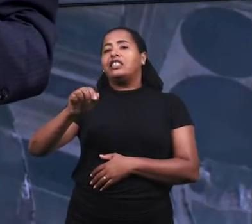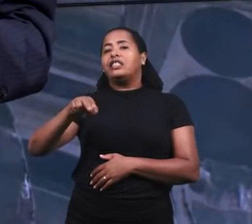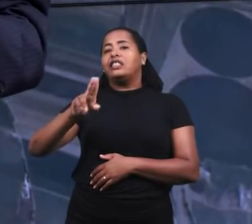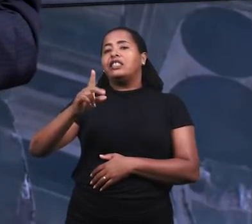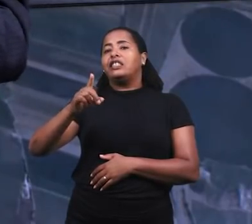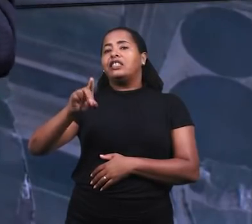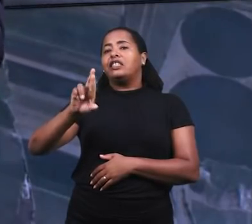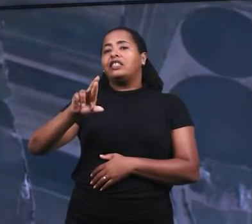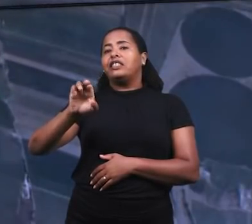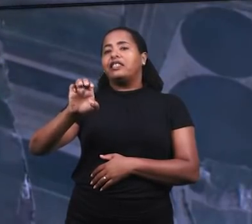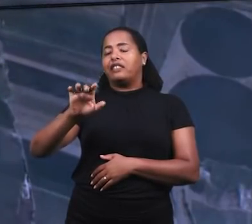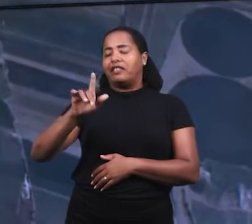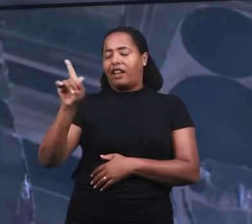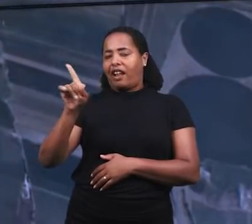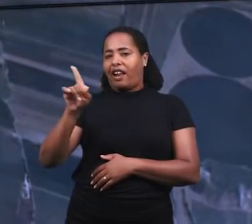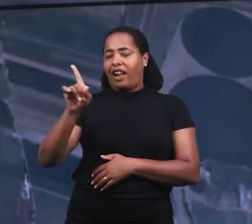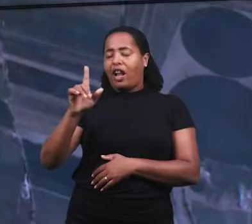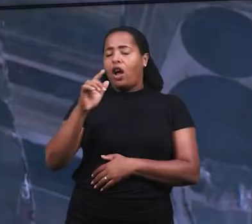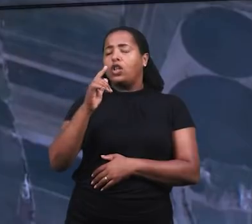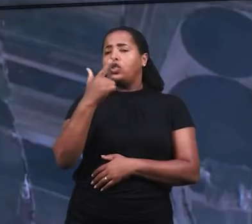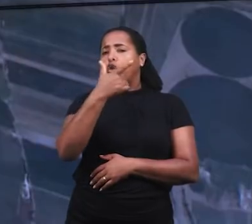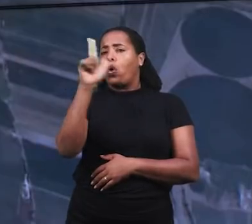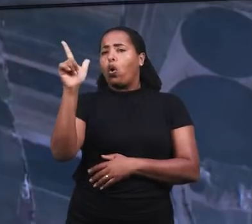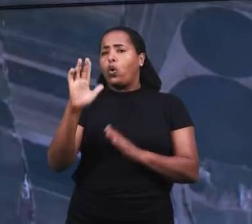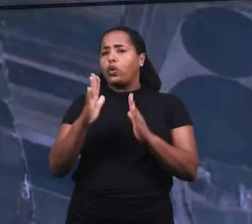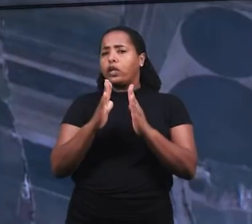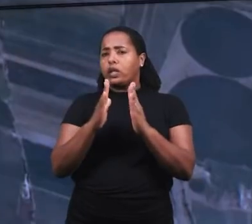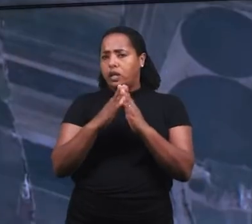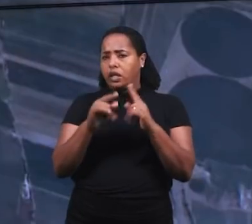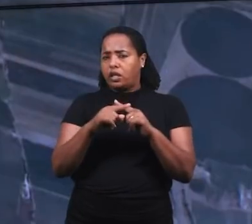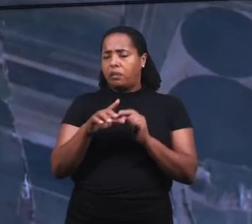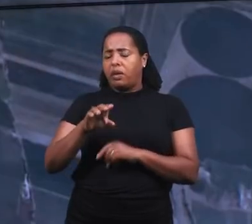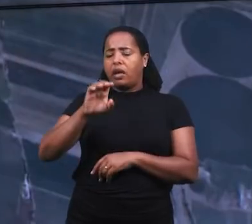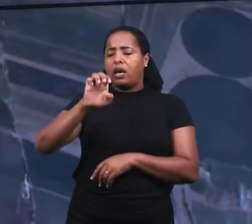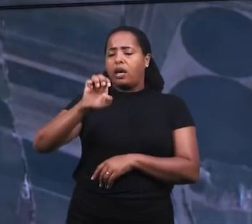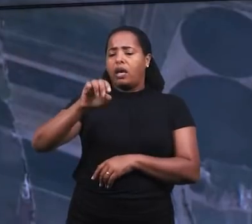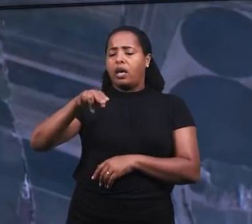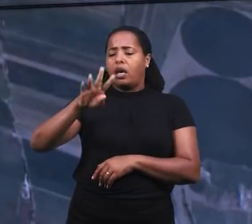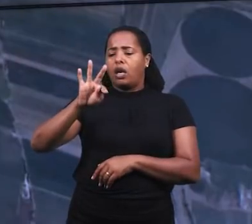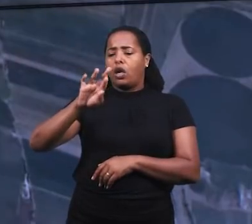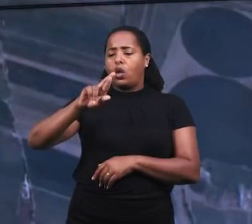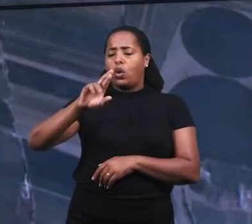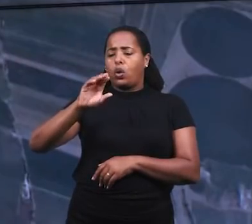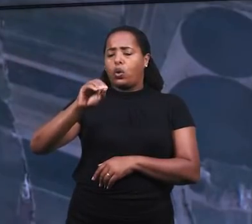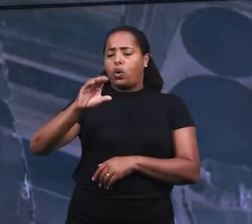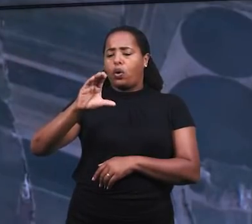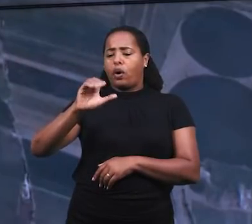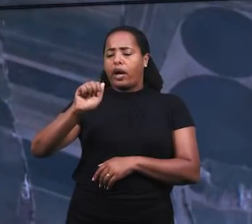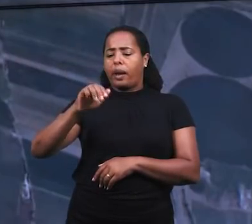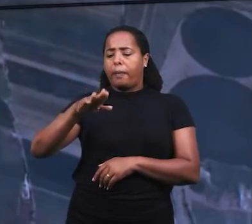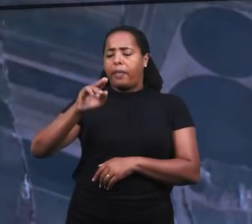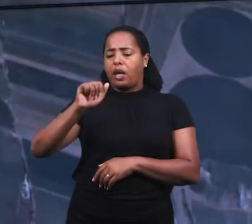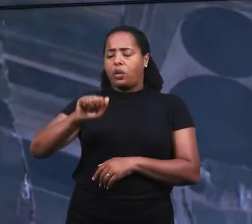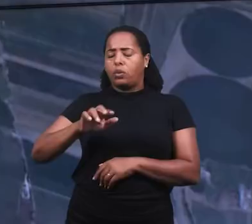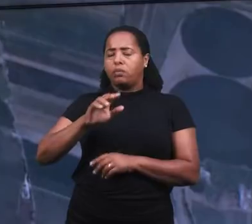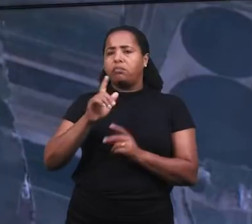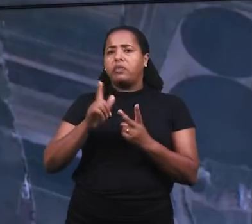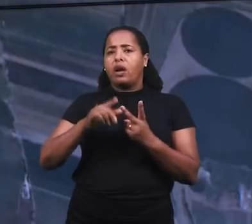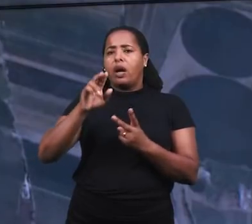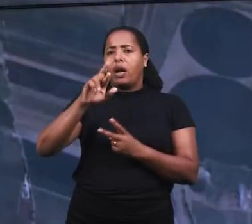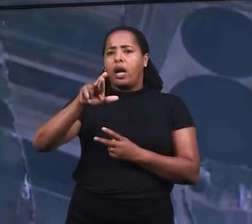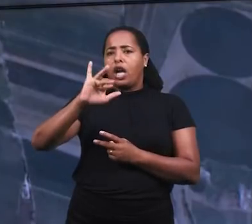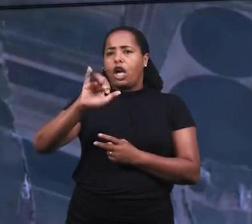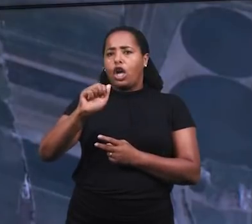França, ele é também pastor de outras igrejas ali, como a igreja de Entroncamento, a igreja de